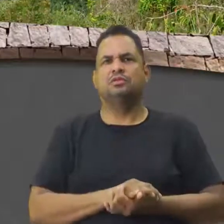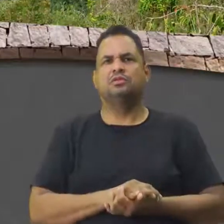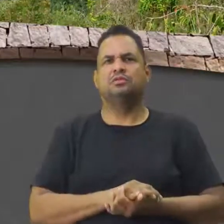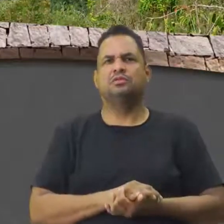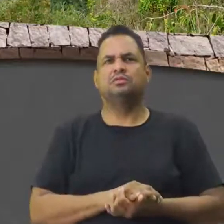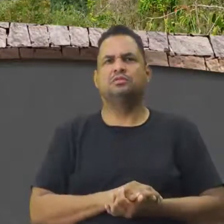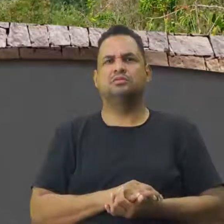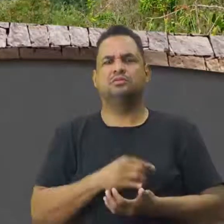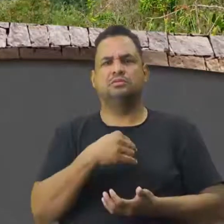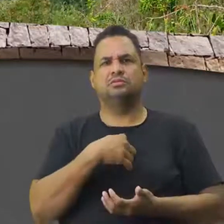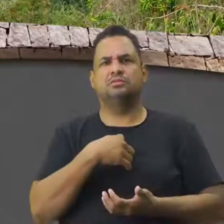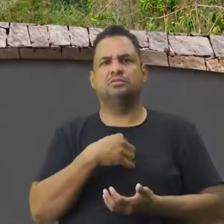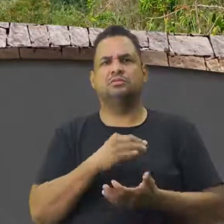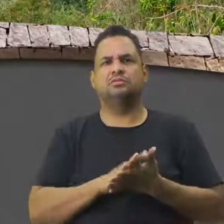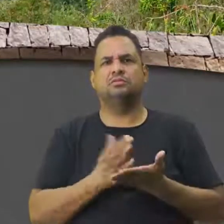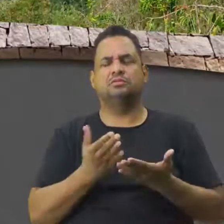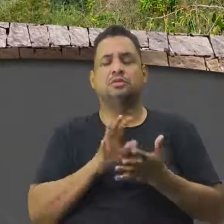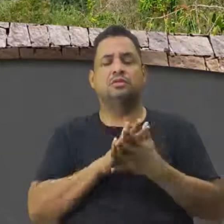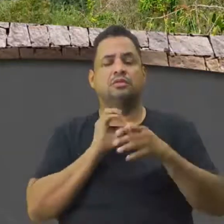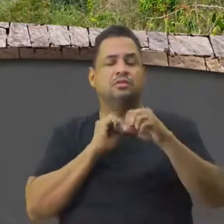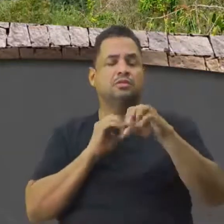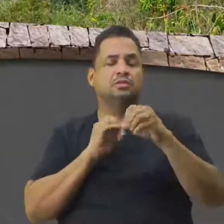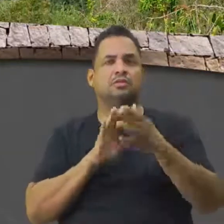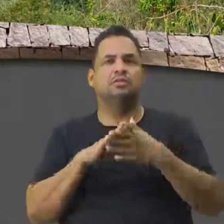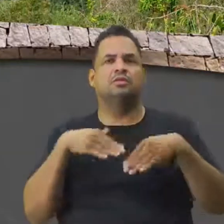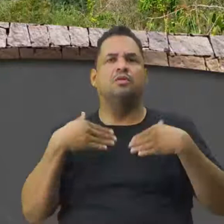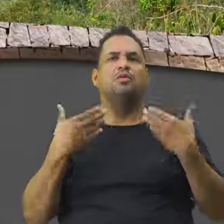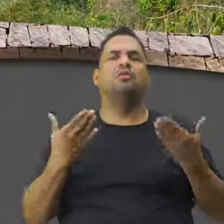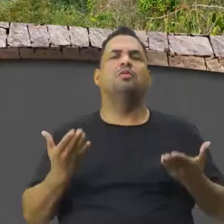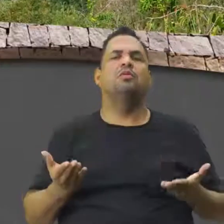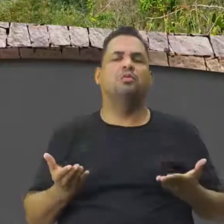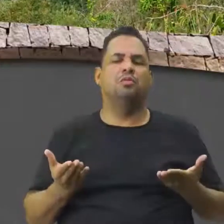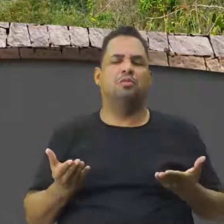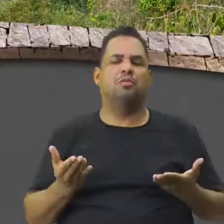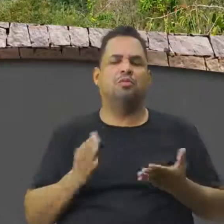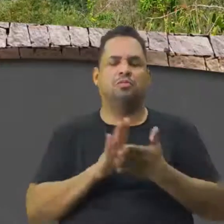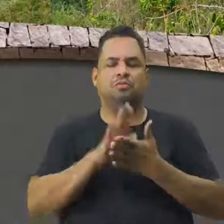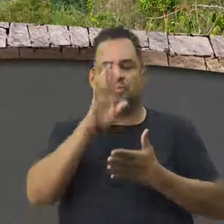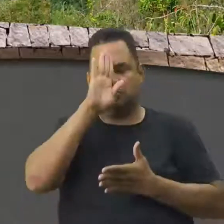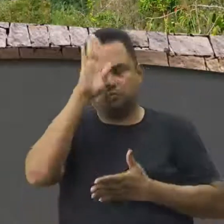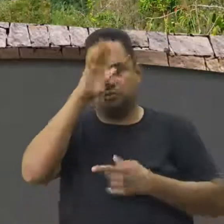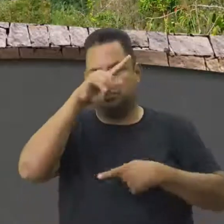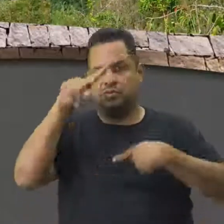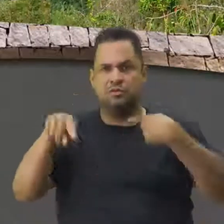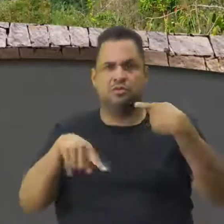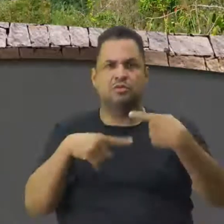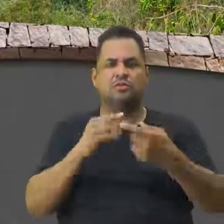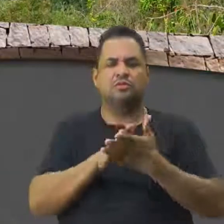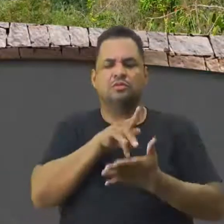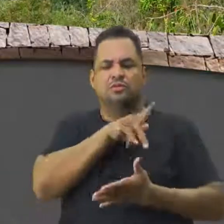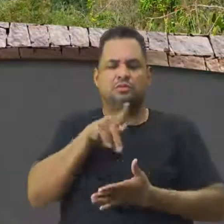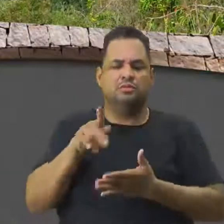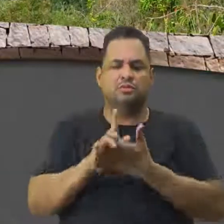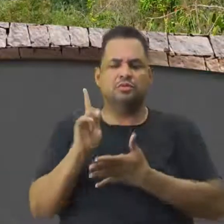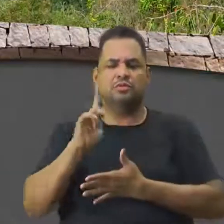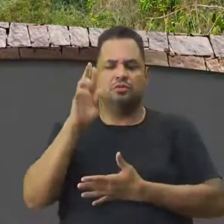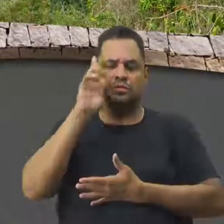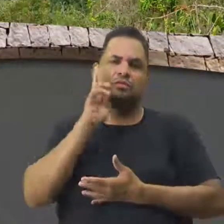Eu, claro, estou na educação. E qual é um dos principais objetivos, como professor de Geografia de Rondônia?